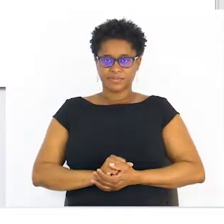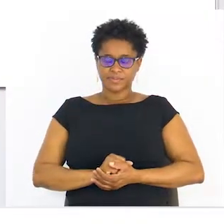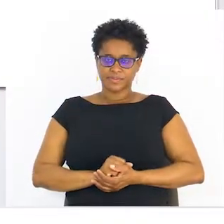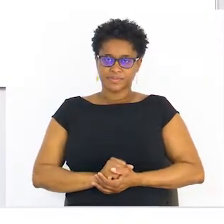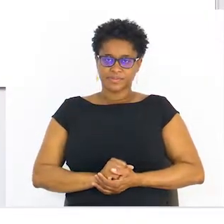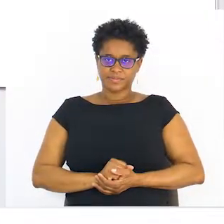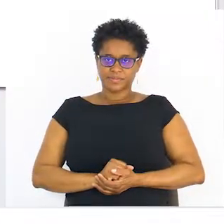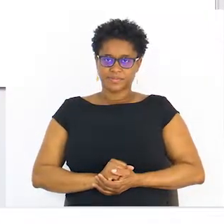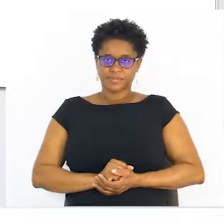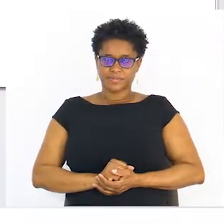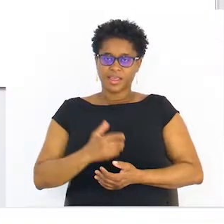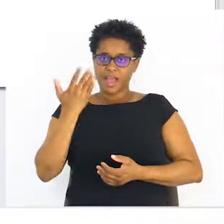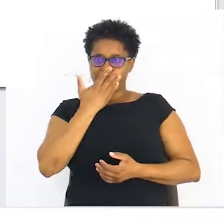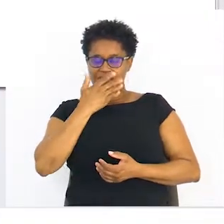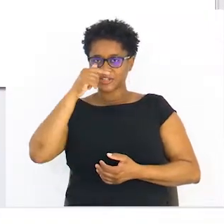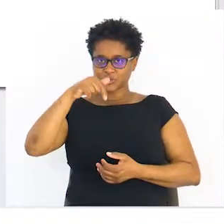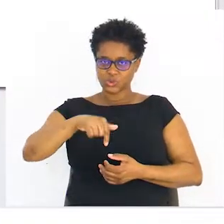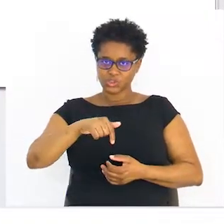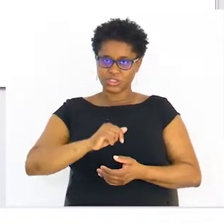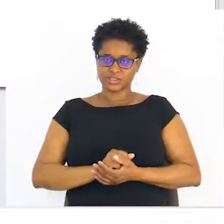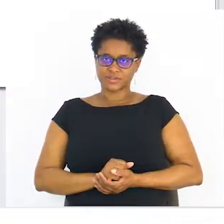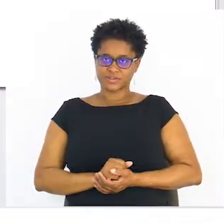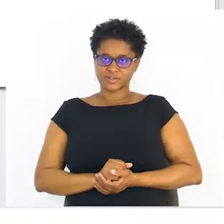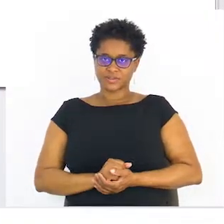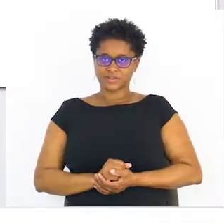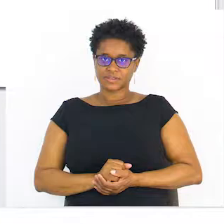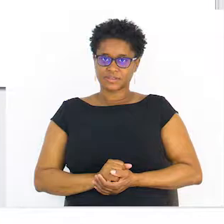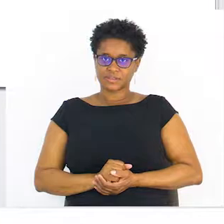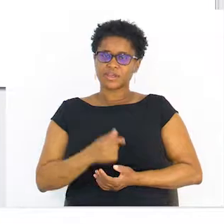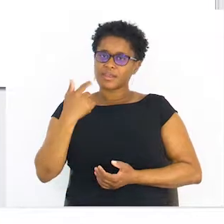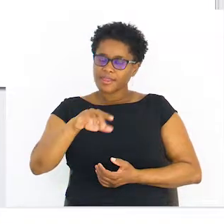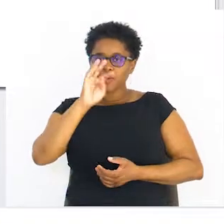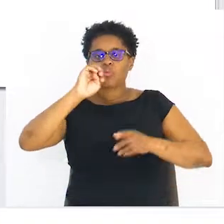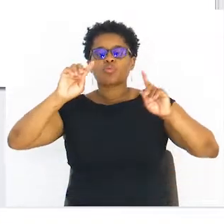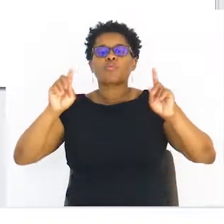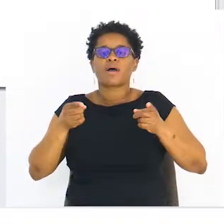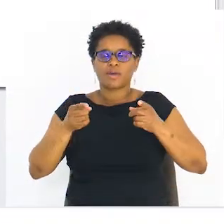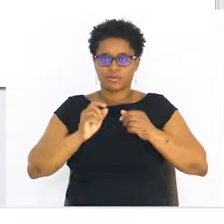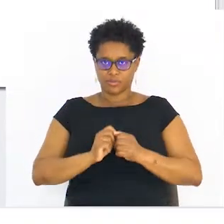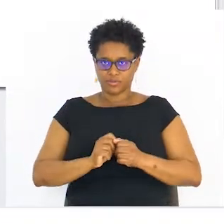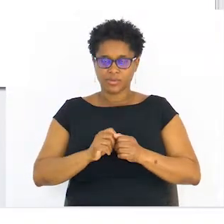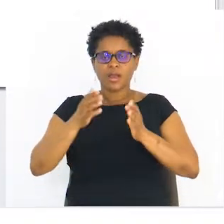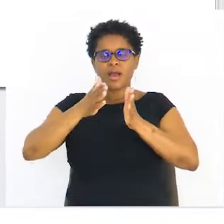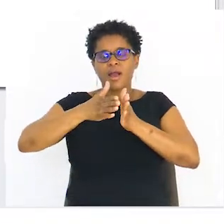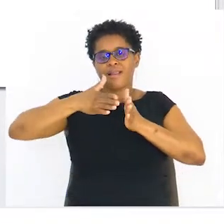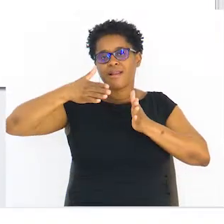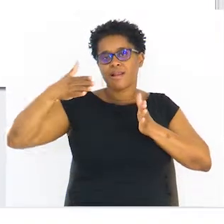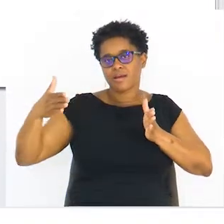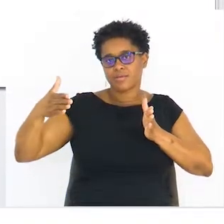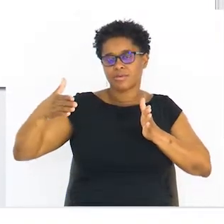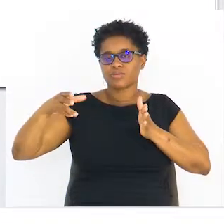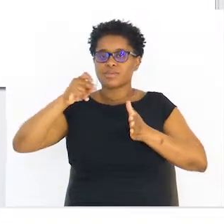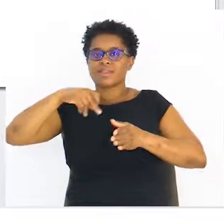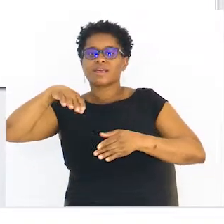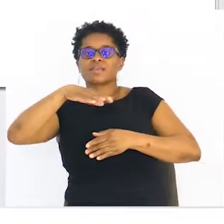Pois, a aula de hoje tem como somar alargamento das áreas